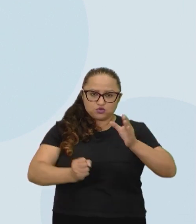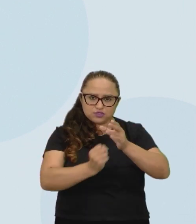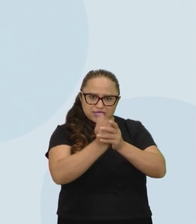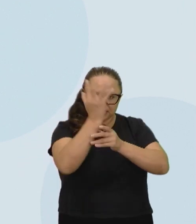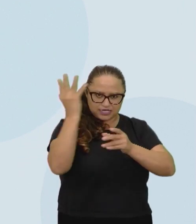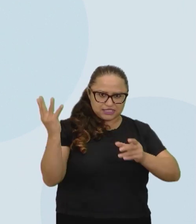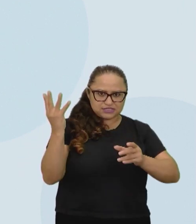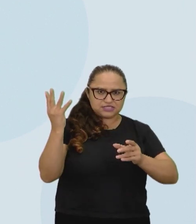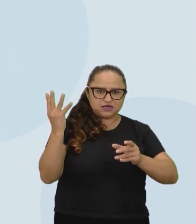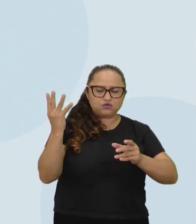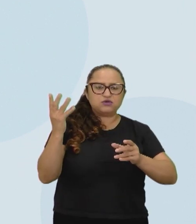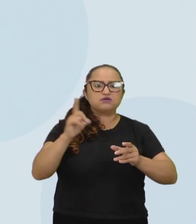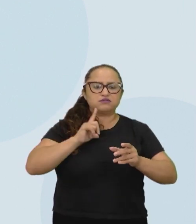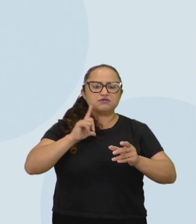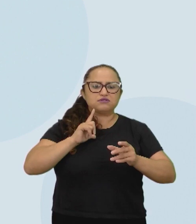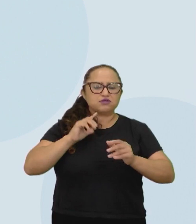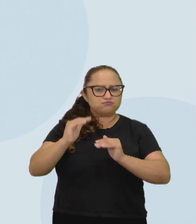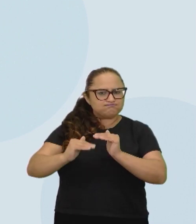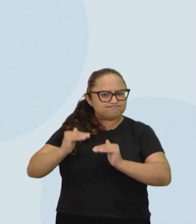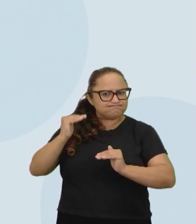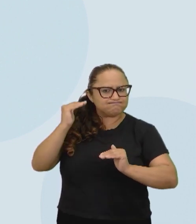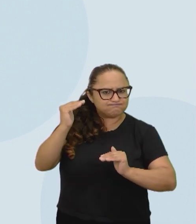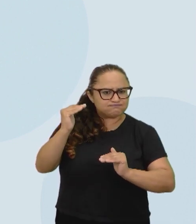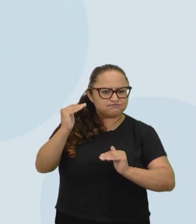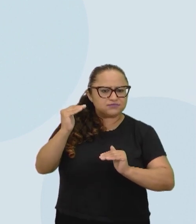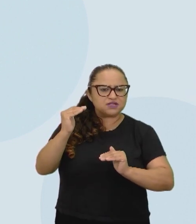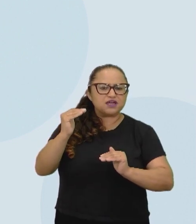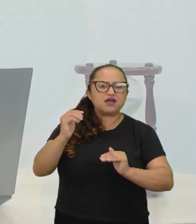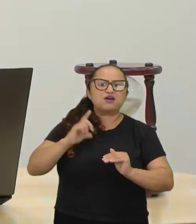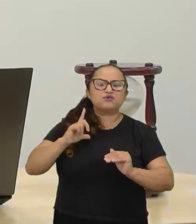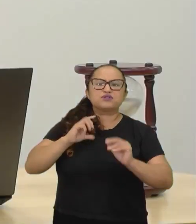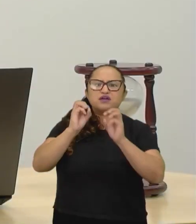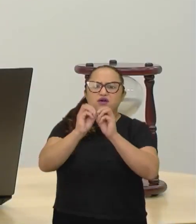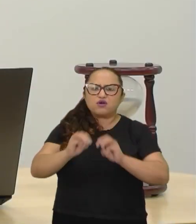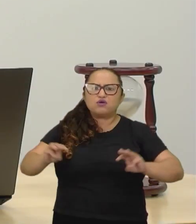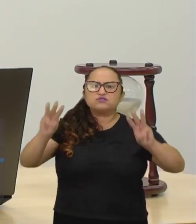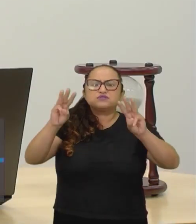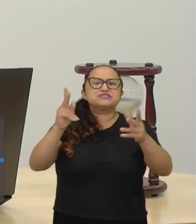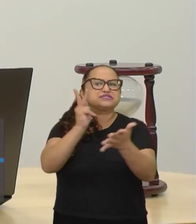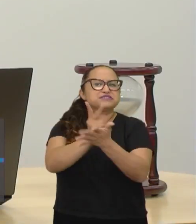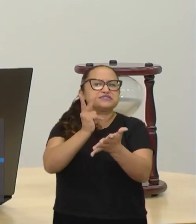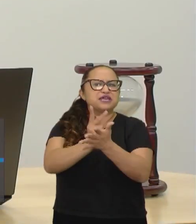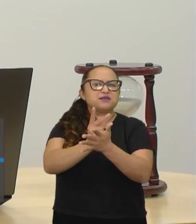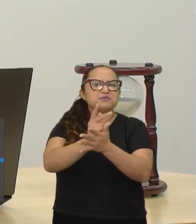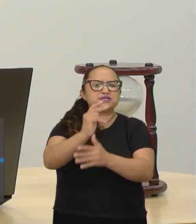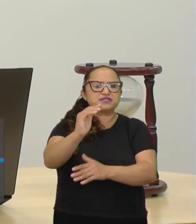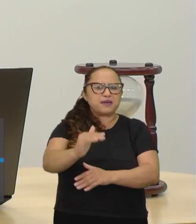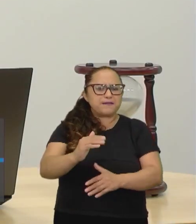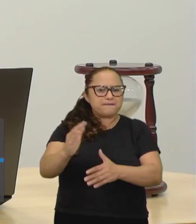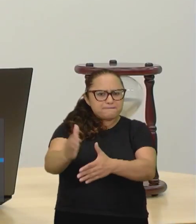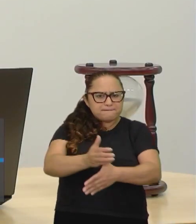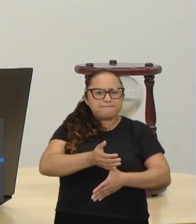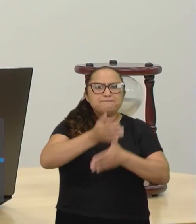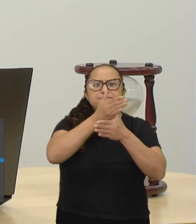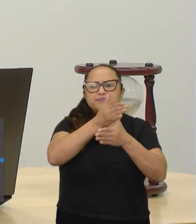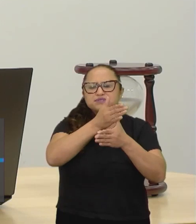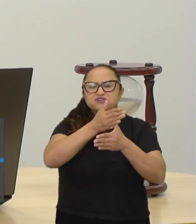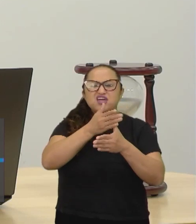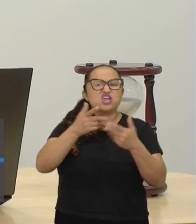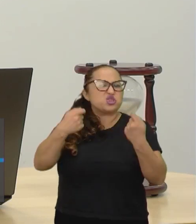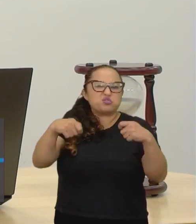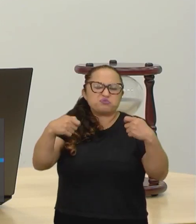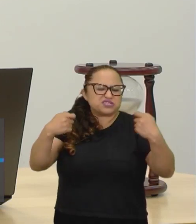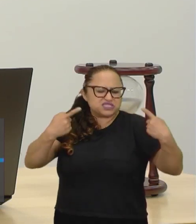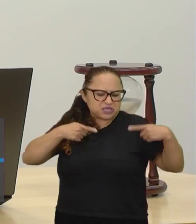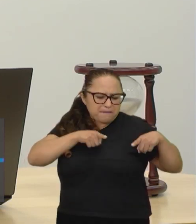partir desse princípio de autodeterminação, as nações elas serão soberanas, então elas não precisam mais se alinhar,